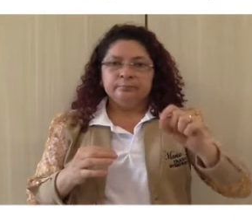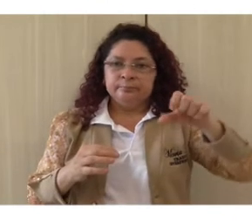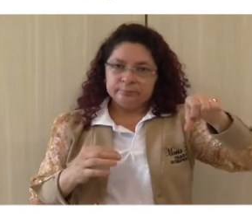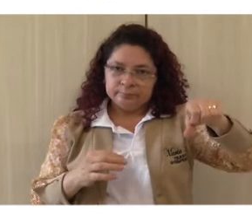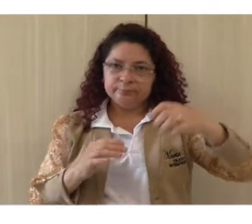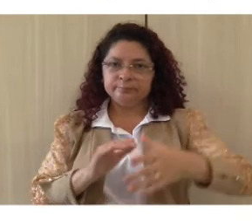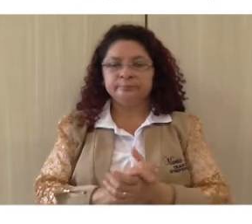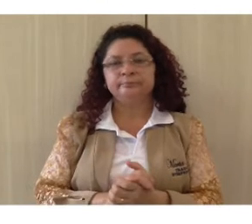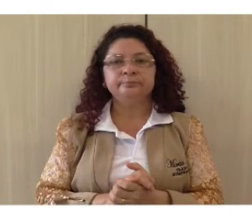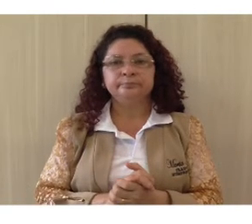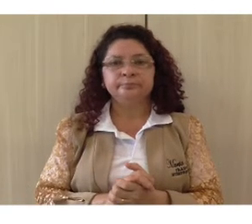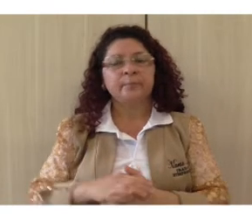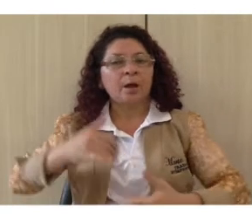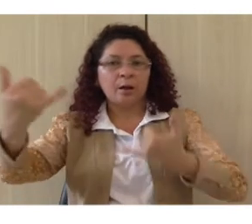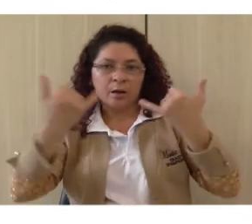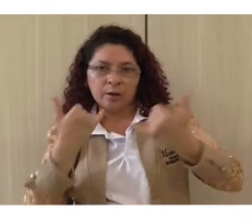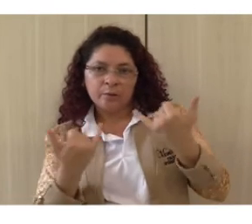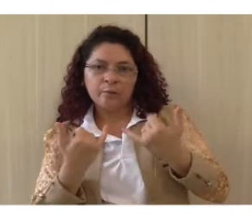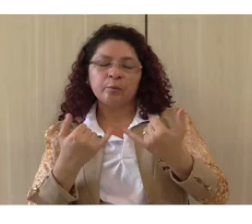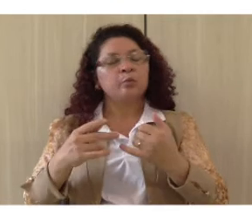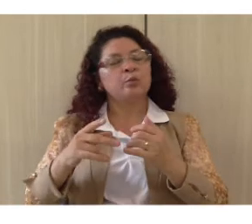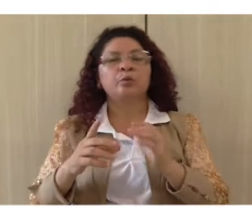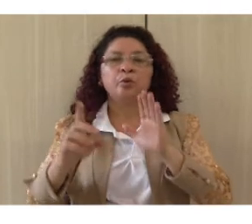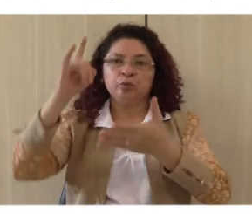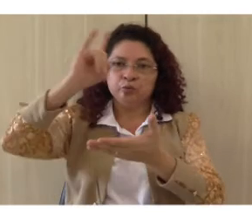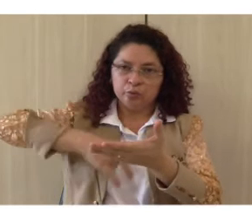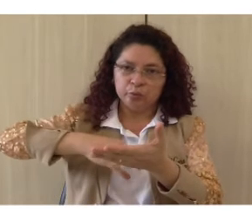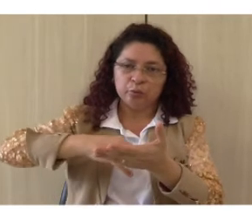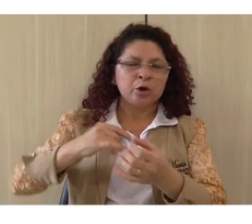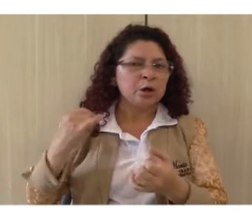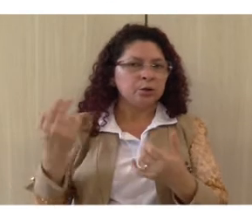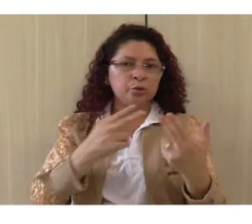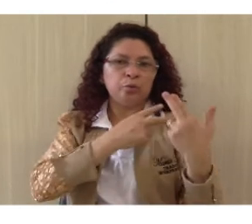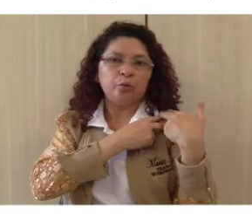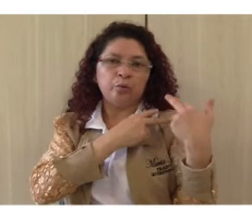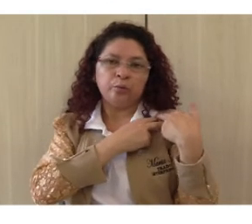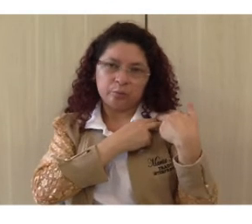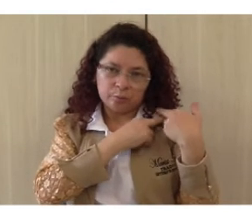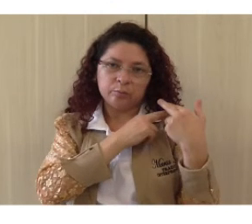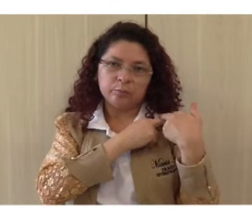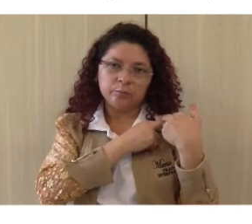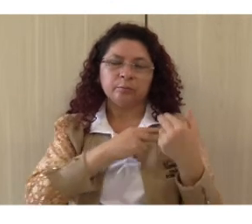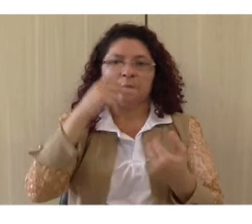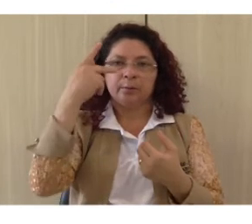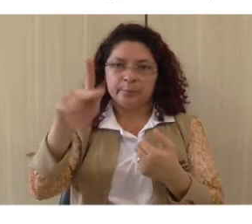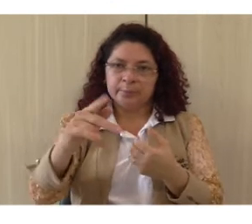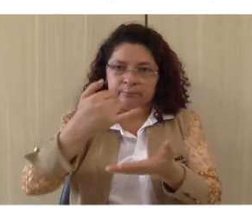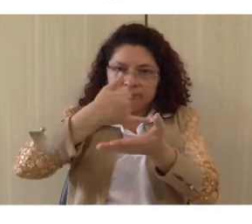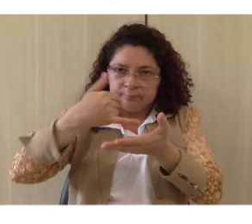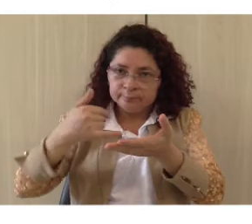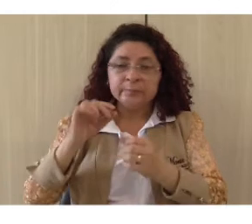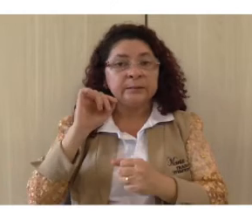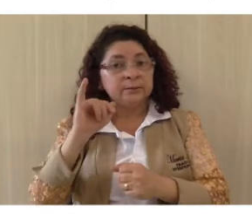4.9. As informações prestadas na documentação de inscrição são de inteira responsabilidade do candidato. Caso,